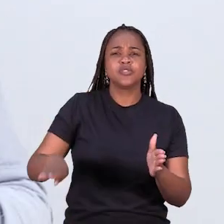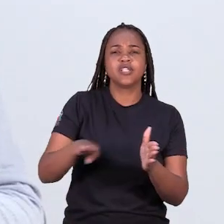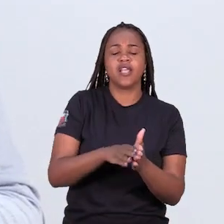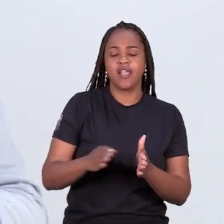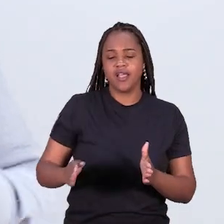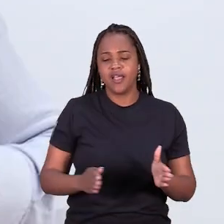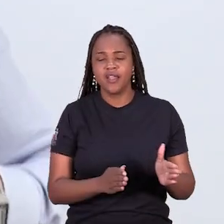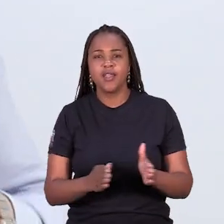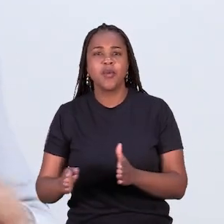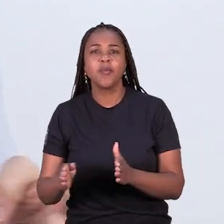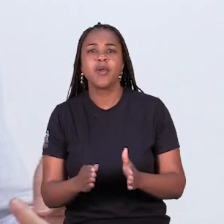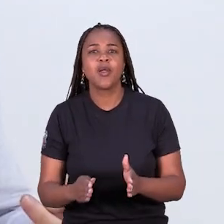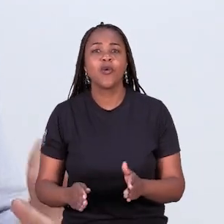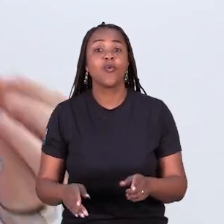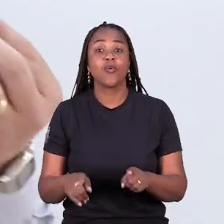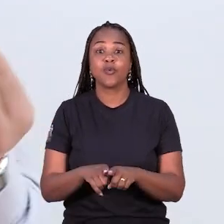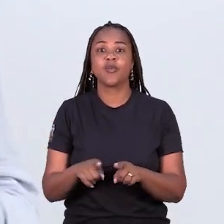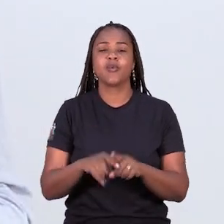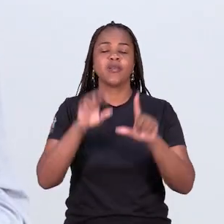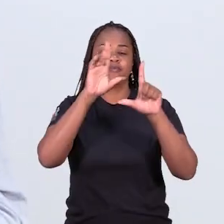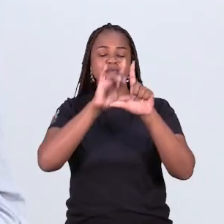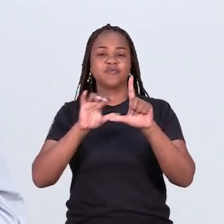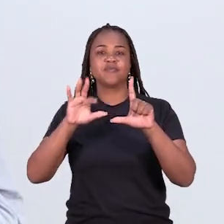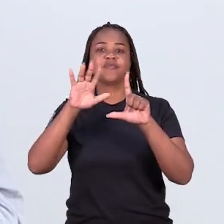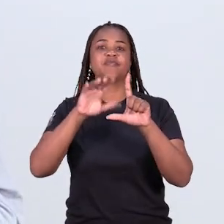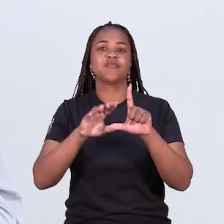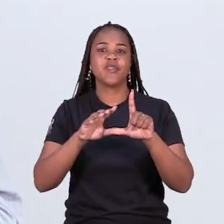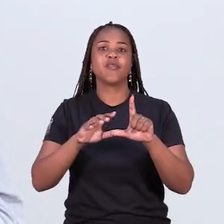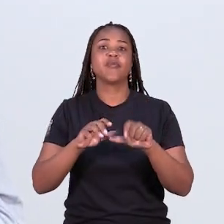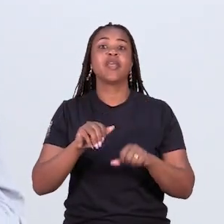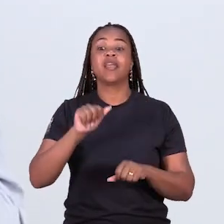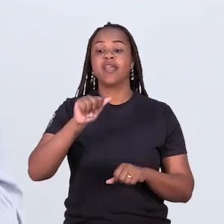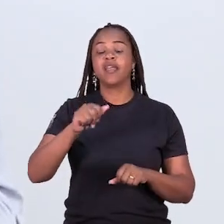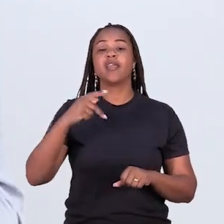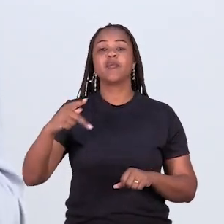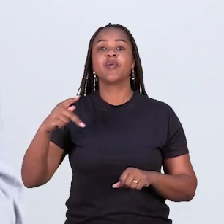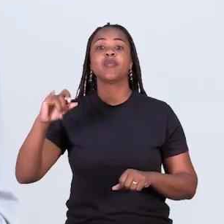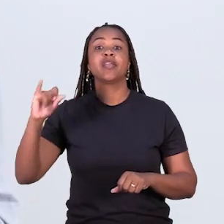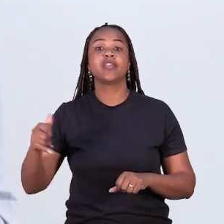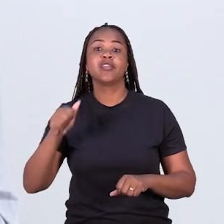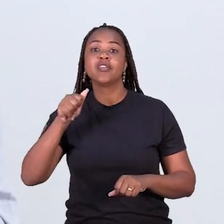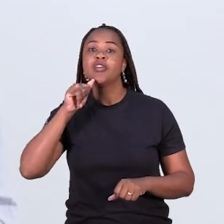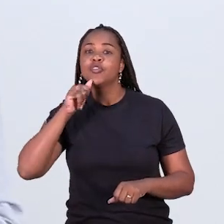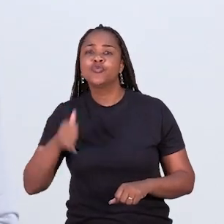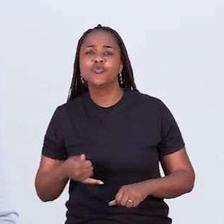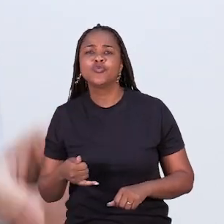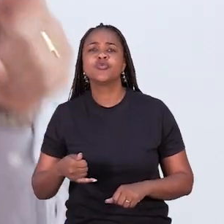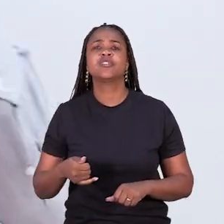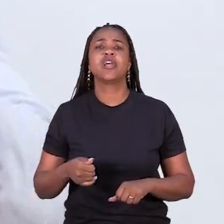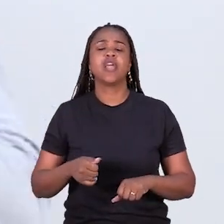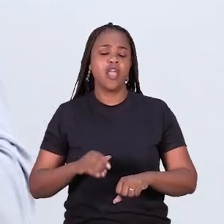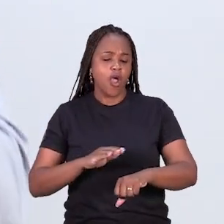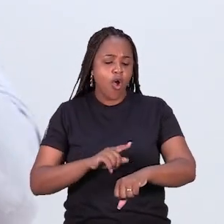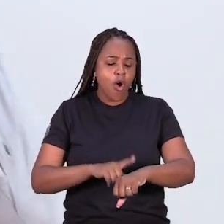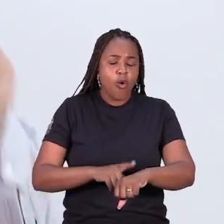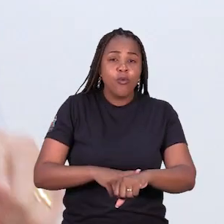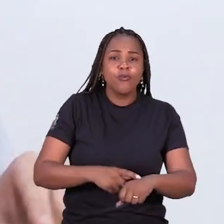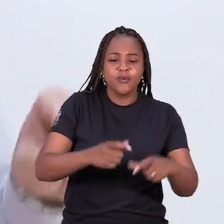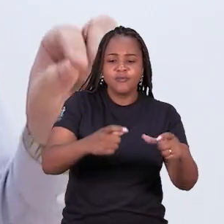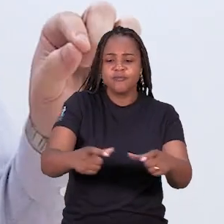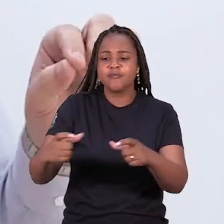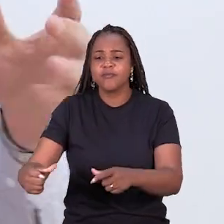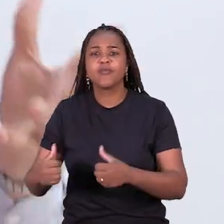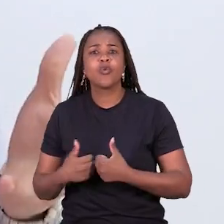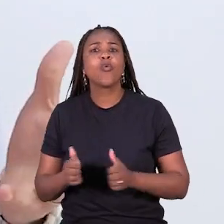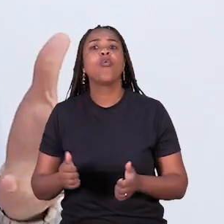partida, ponto de chegada, percurso, o próprio QR Code, que é muito importante, do app já Jundiaí, que você consegue ver em tempo real